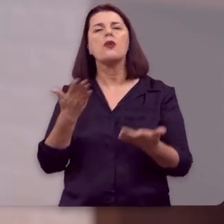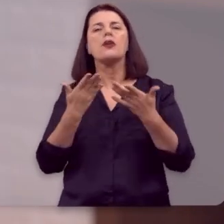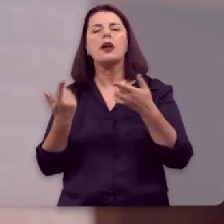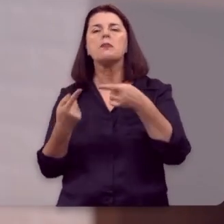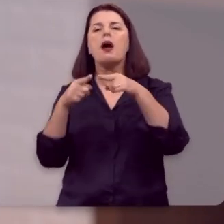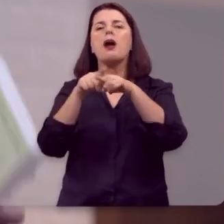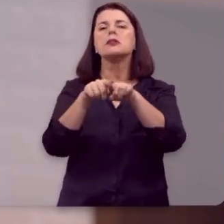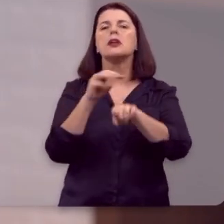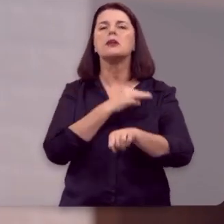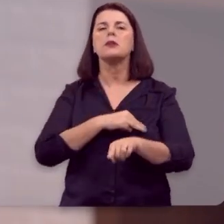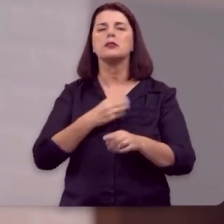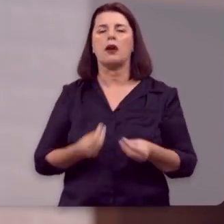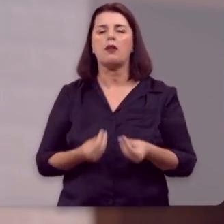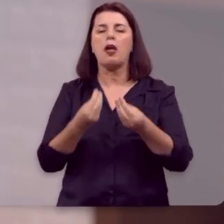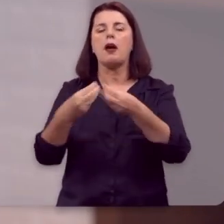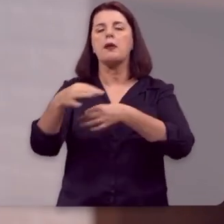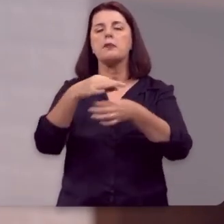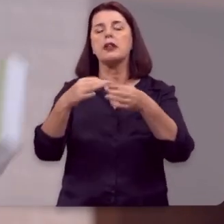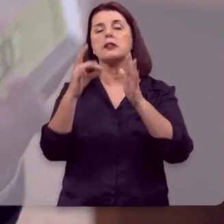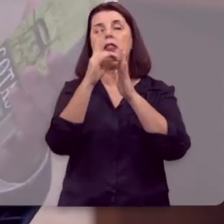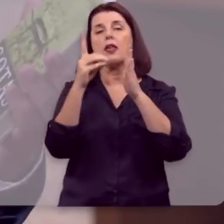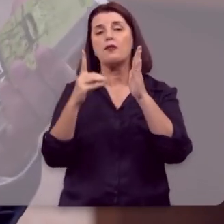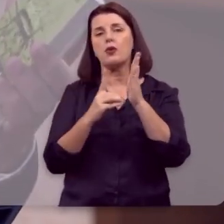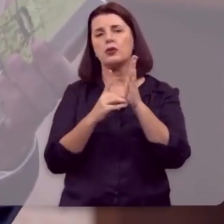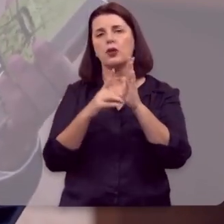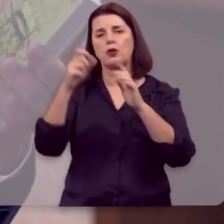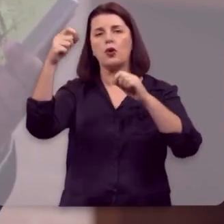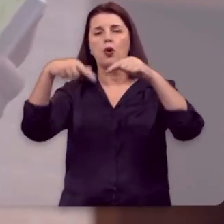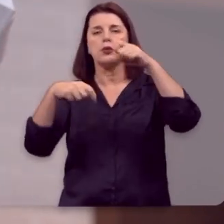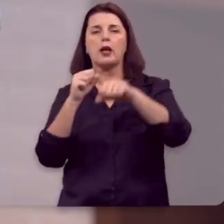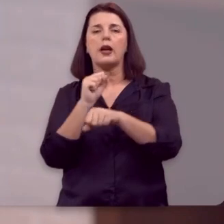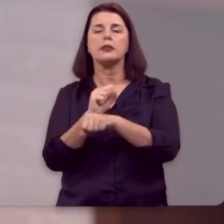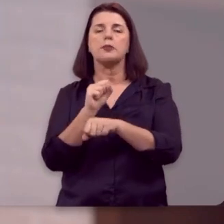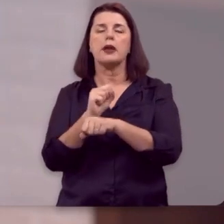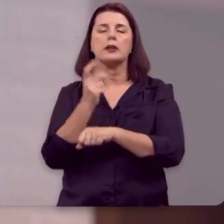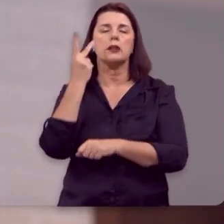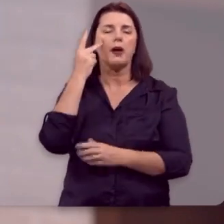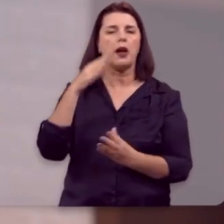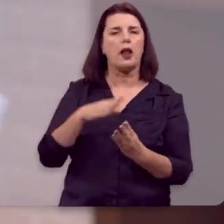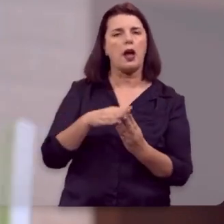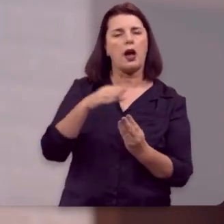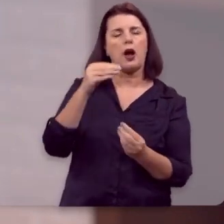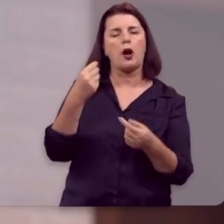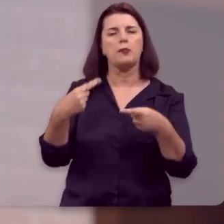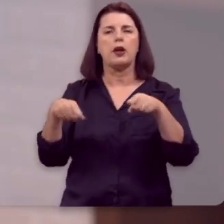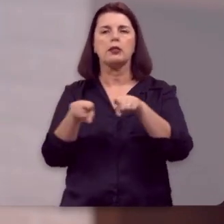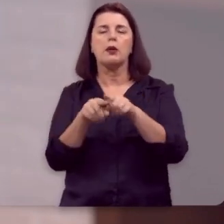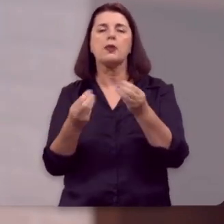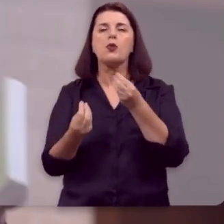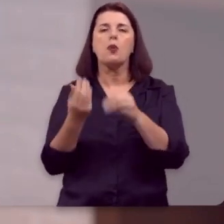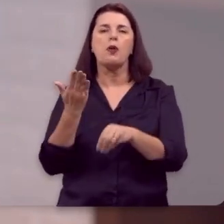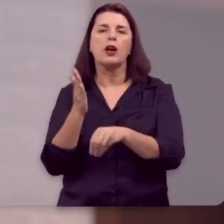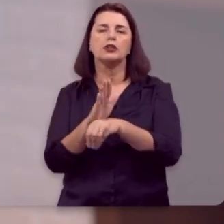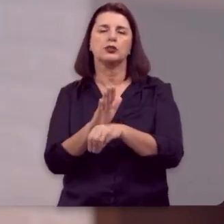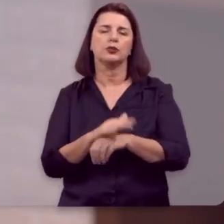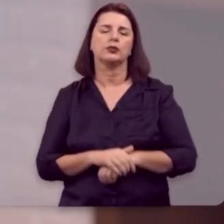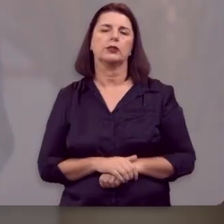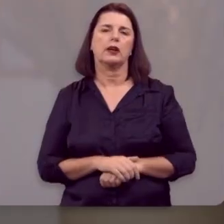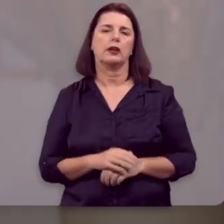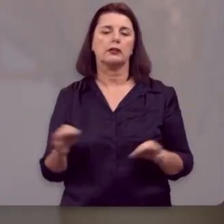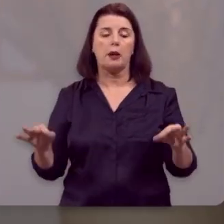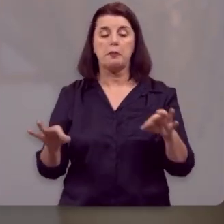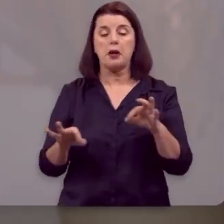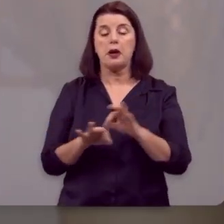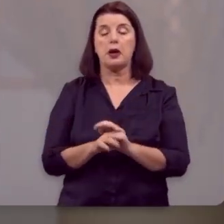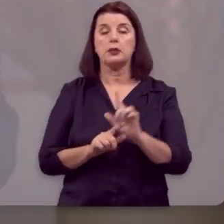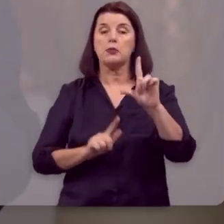um parceiro em missão, a gente vai mandar de presente para você um devocionário como esse, Gotas de Esperança para a Alma, te direcionando também em como fazê-lo.